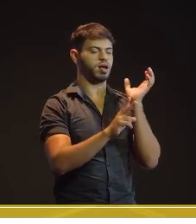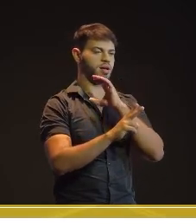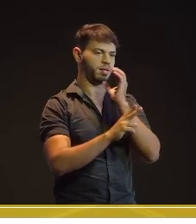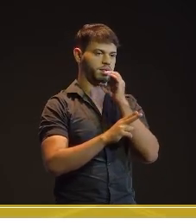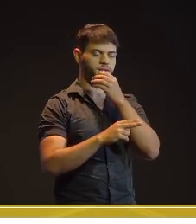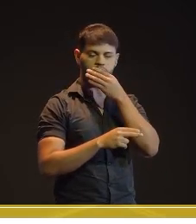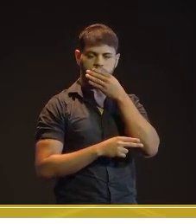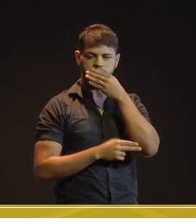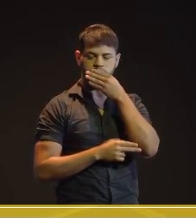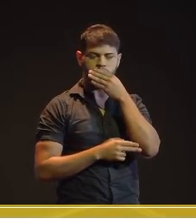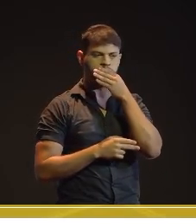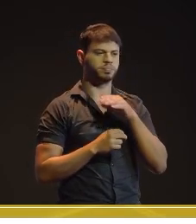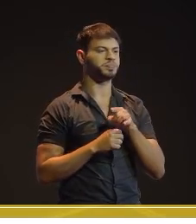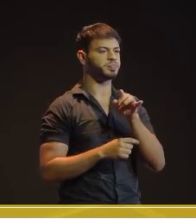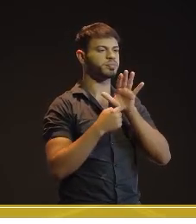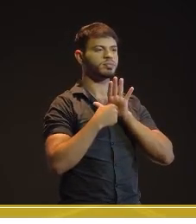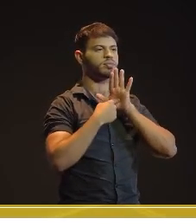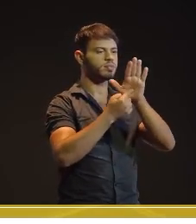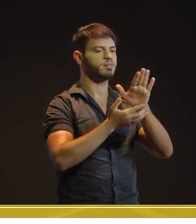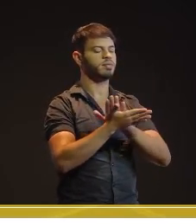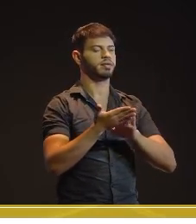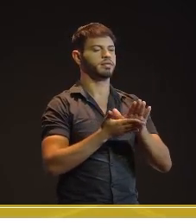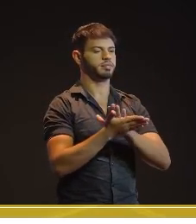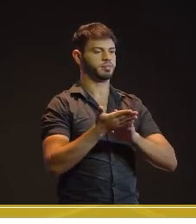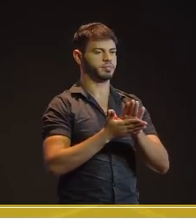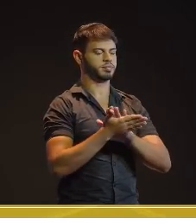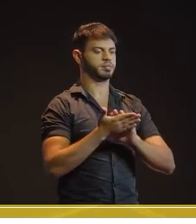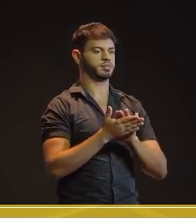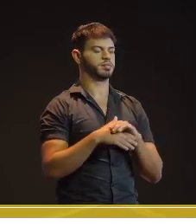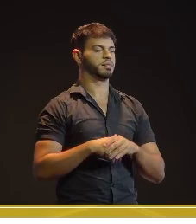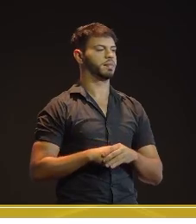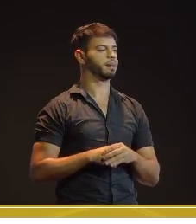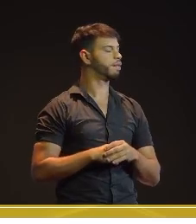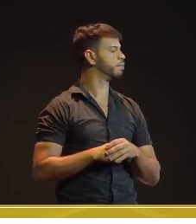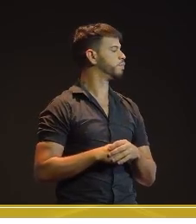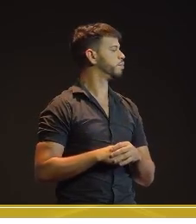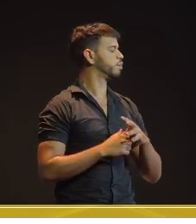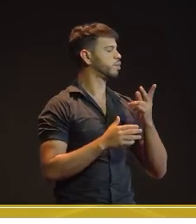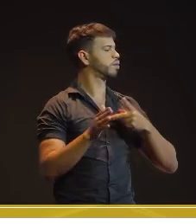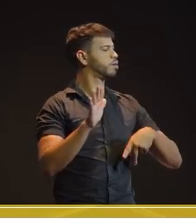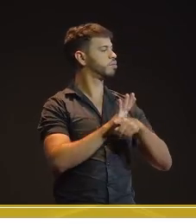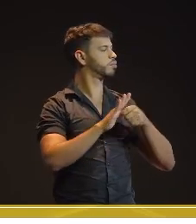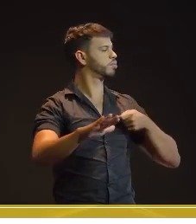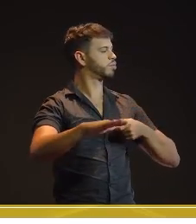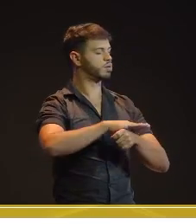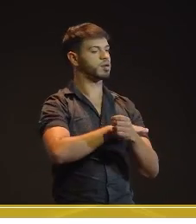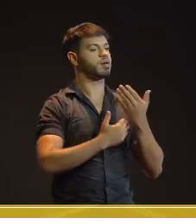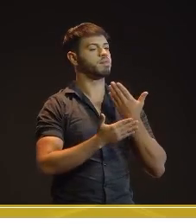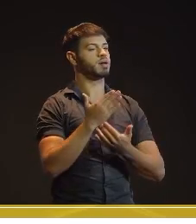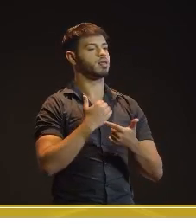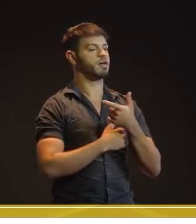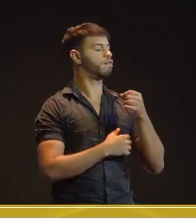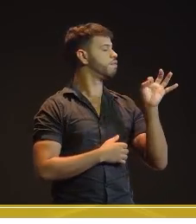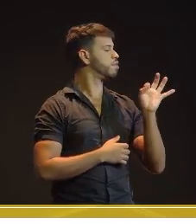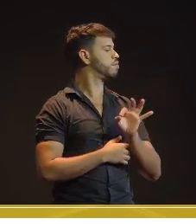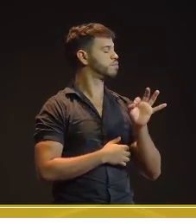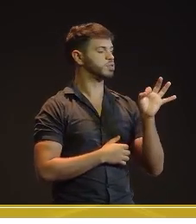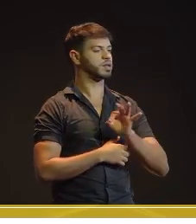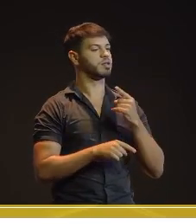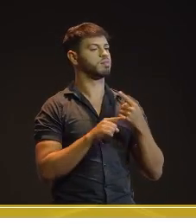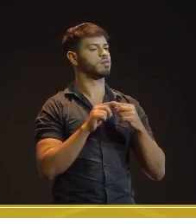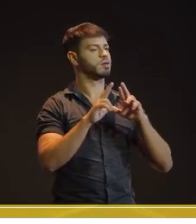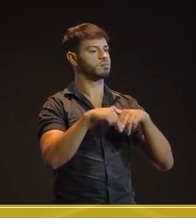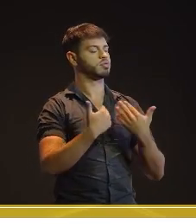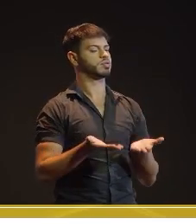E isso não aparece na simulação dos softwares de simulação de investimento. eu perder 20% da potência por conta